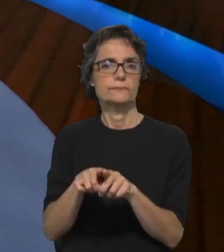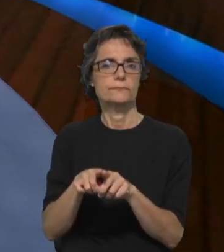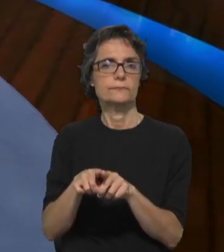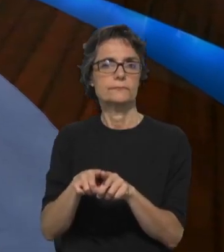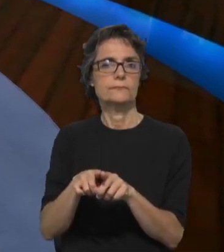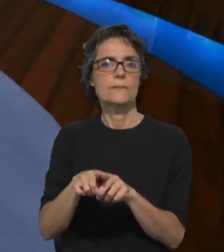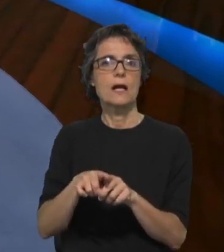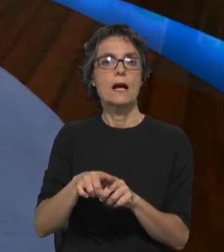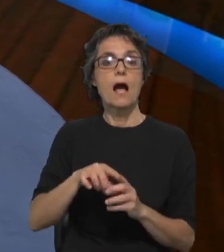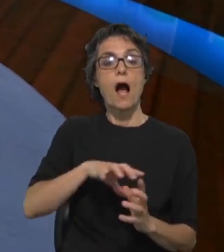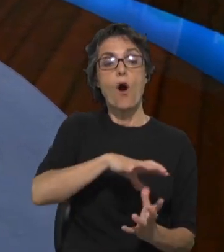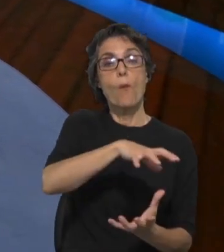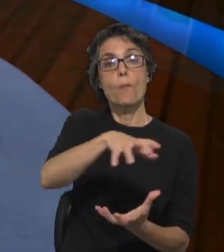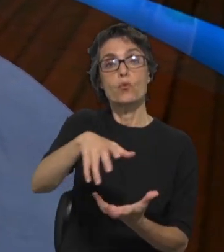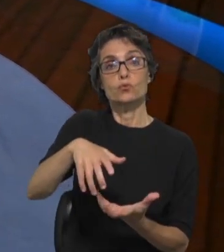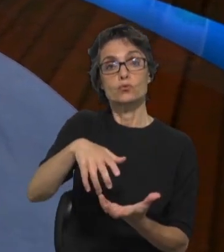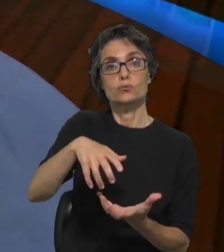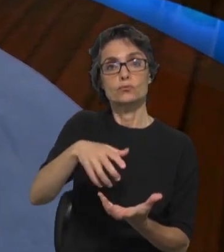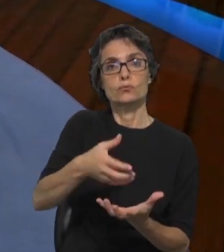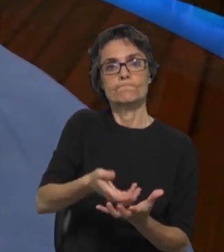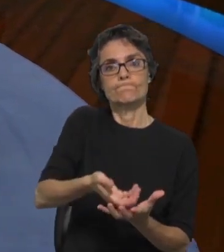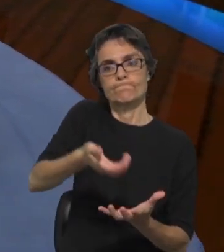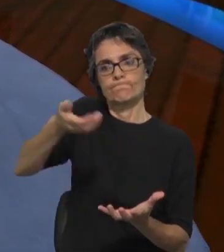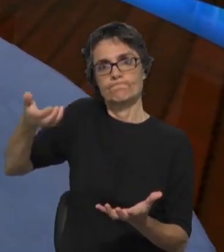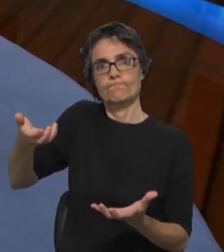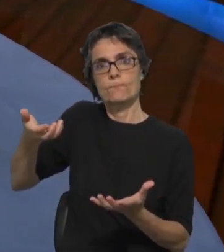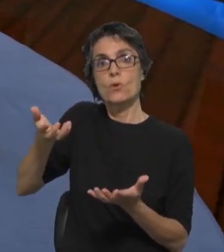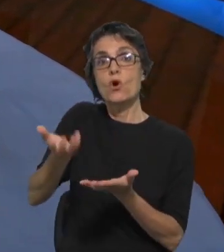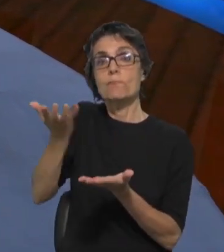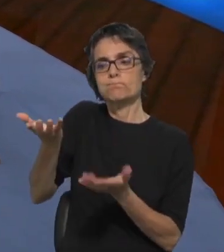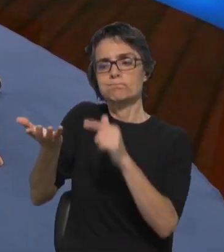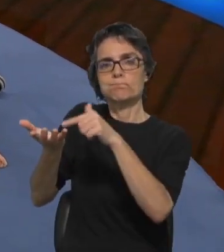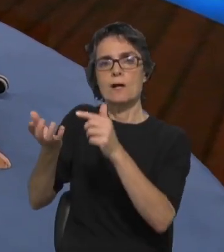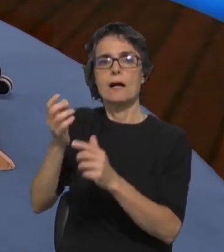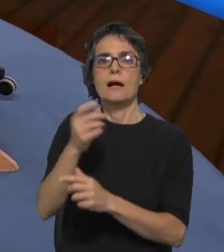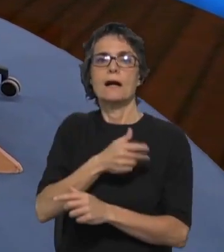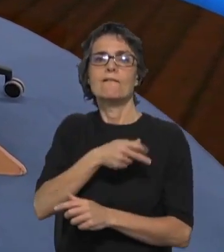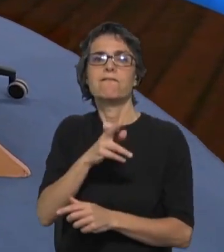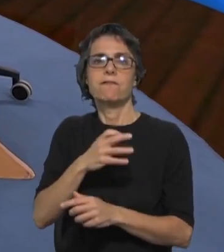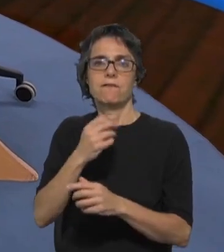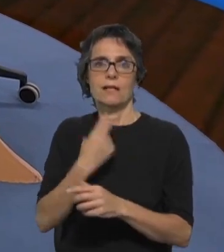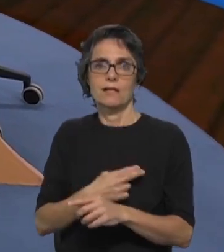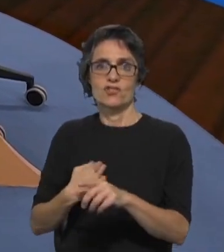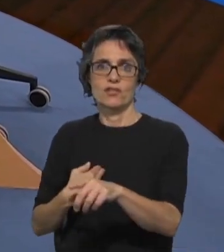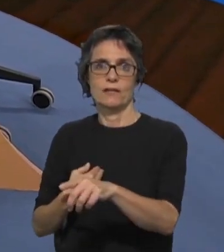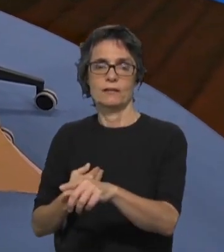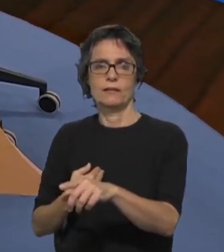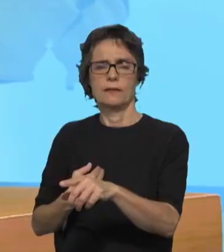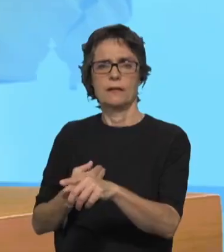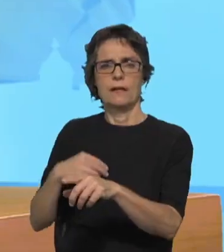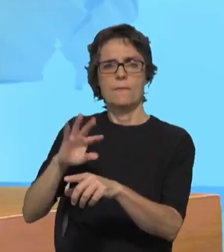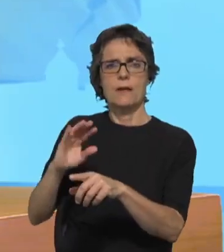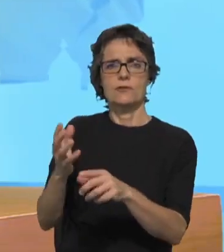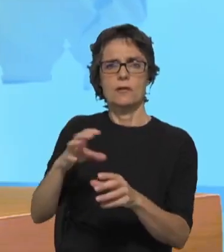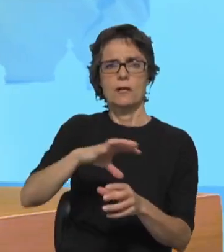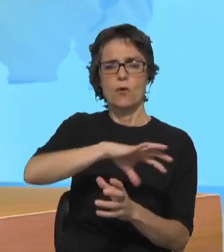fé cristã, em todo o caso, quando nós observamos figuras como Pedro, Paulo, nós percebemos